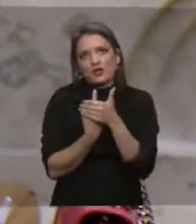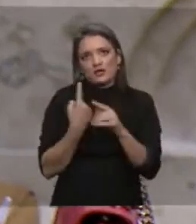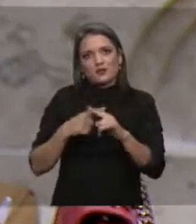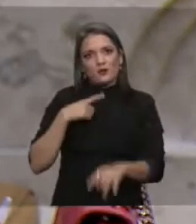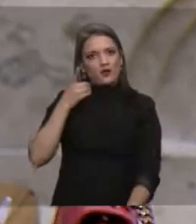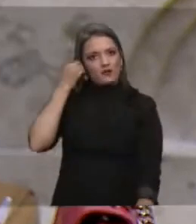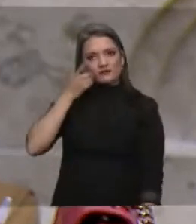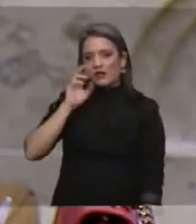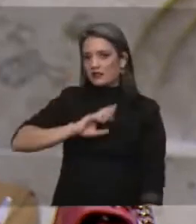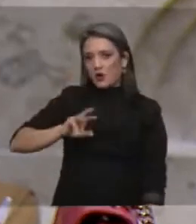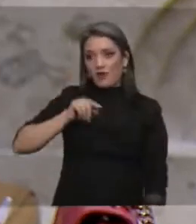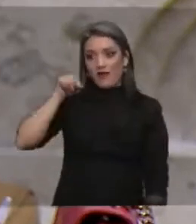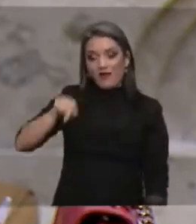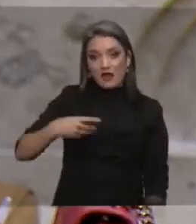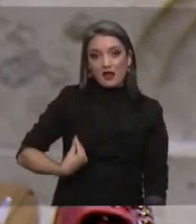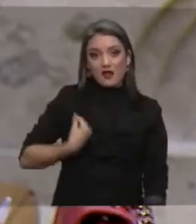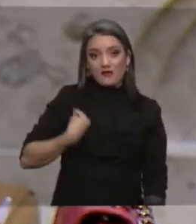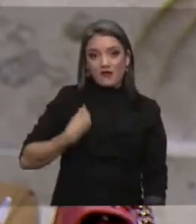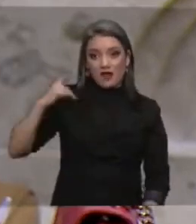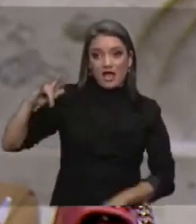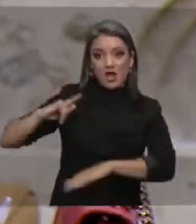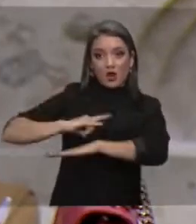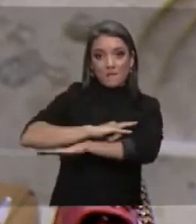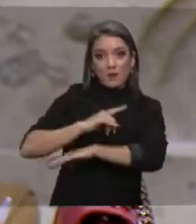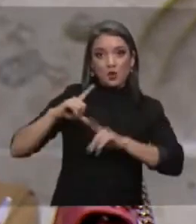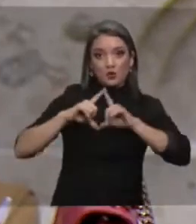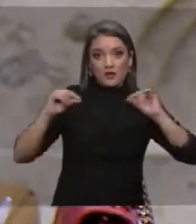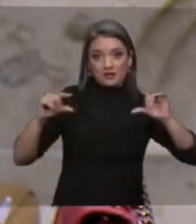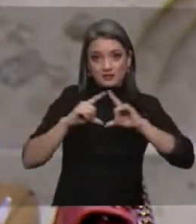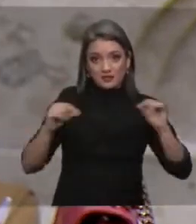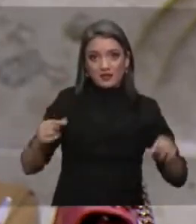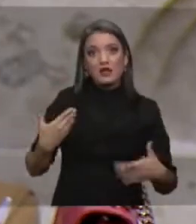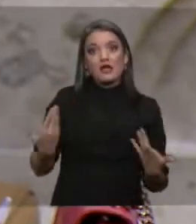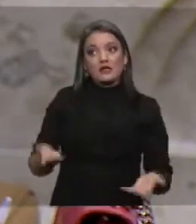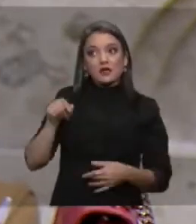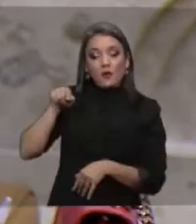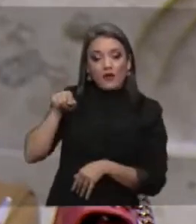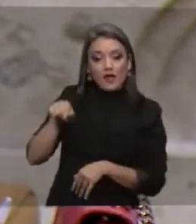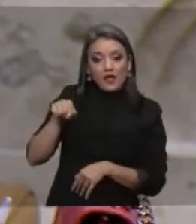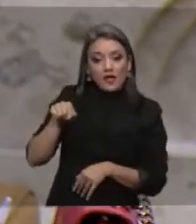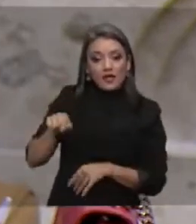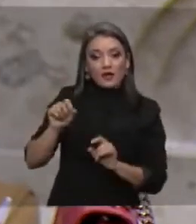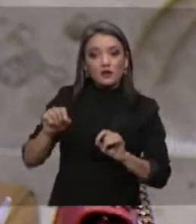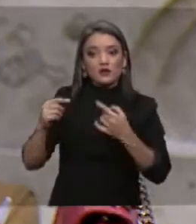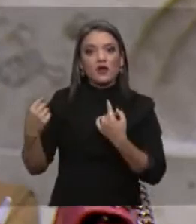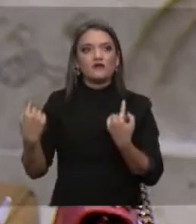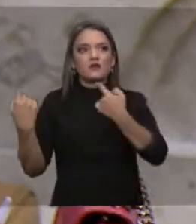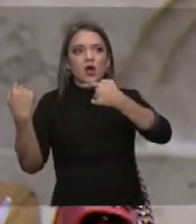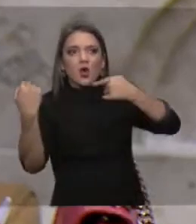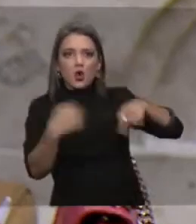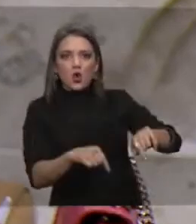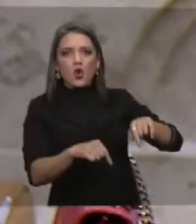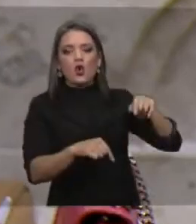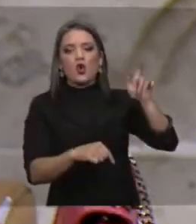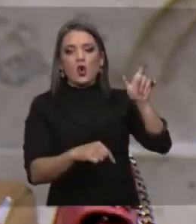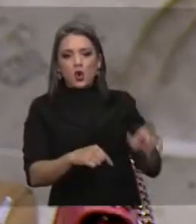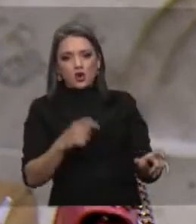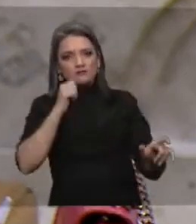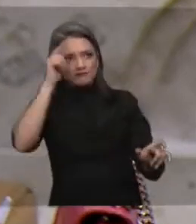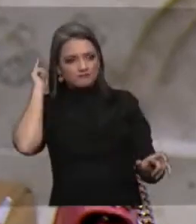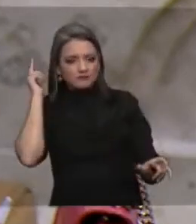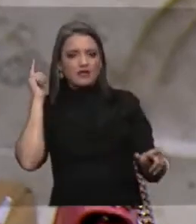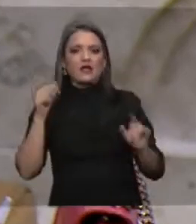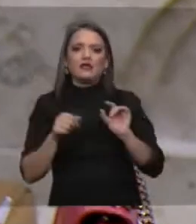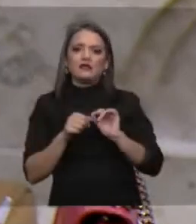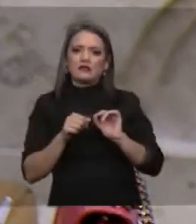qual seja o Aeroporto Internacional de Brasília, o denunciado em coação contra a autoridade que deferir as medidas